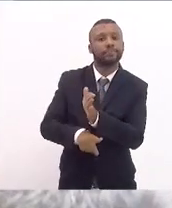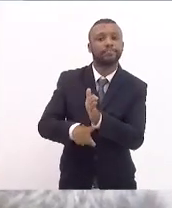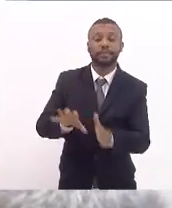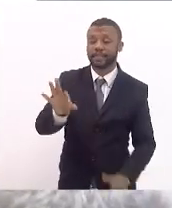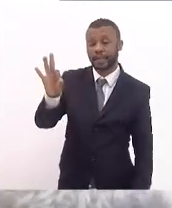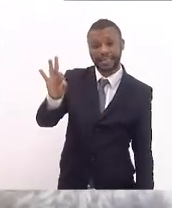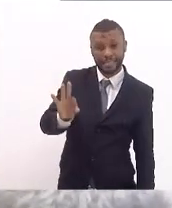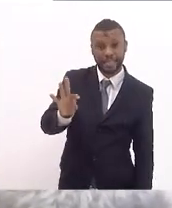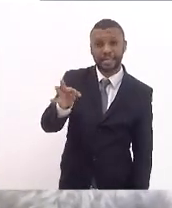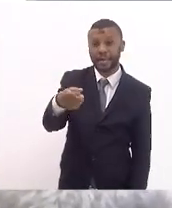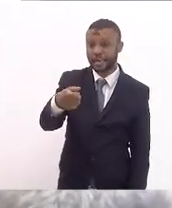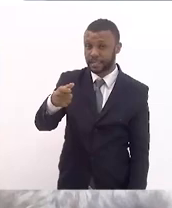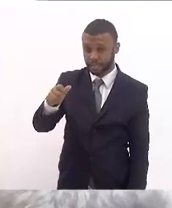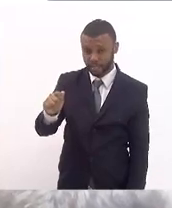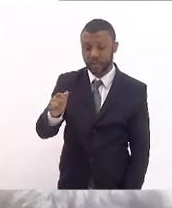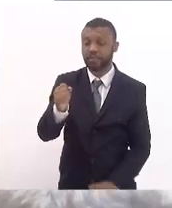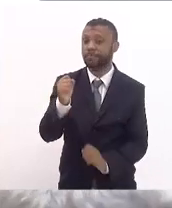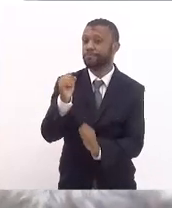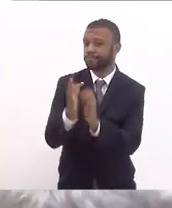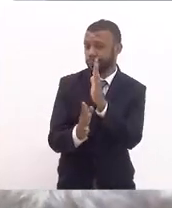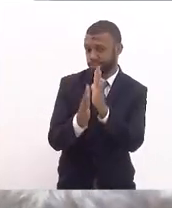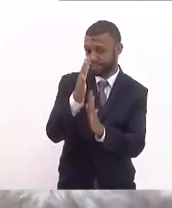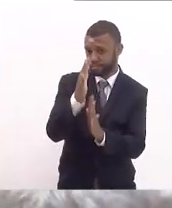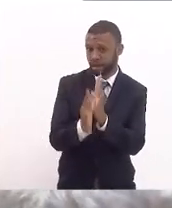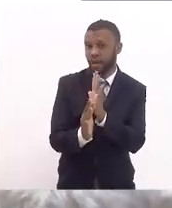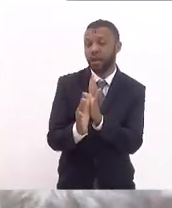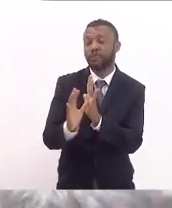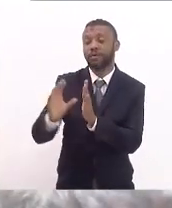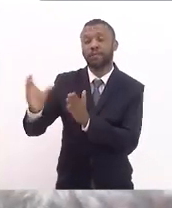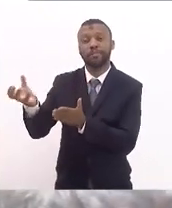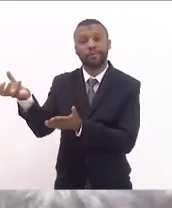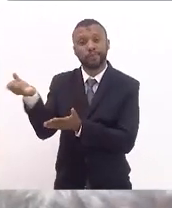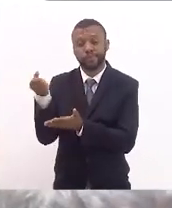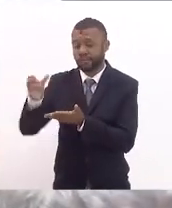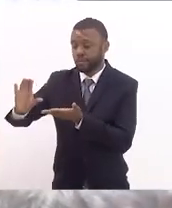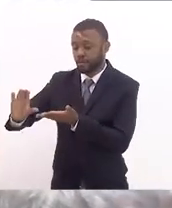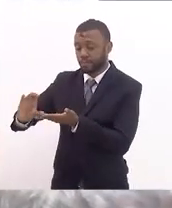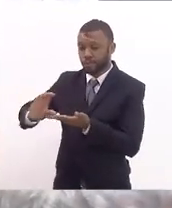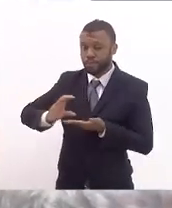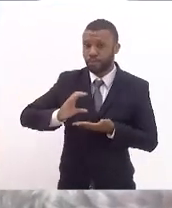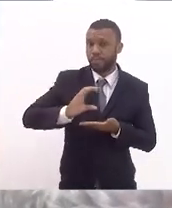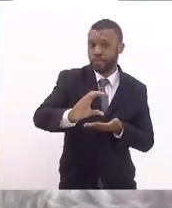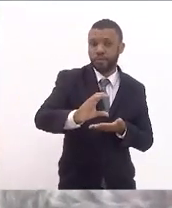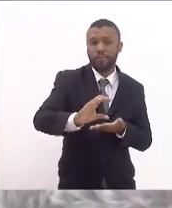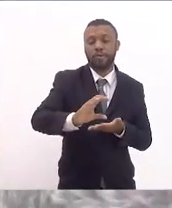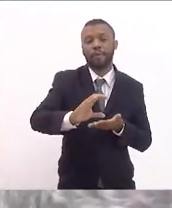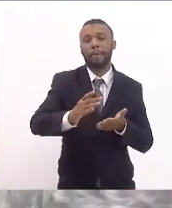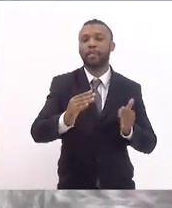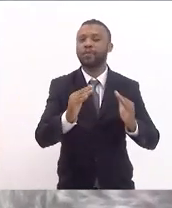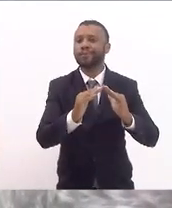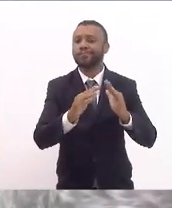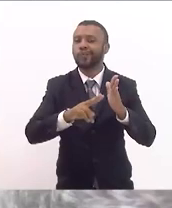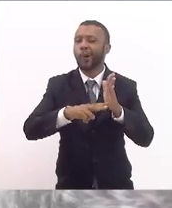de incêndio do fundo deixe bom para as moradias que estão servindo